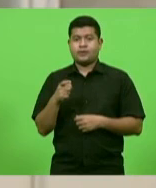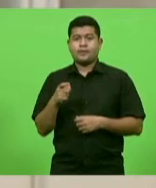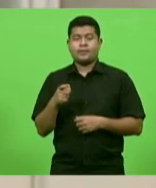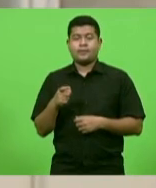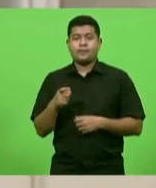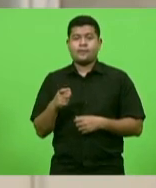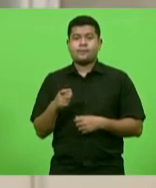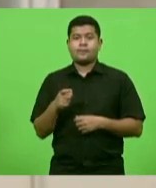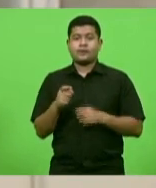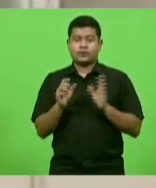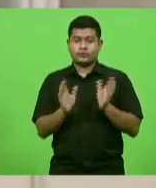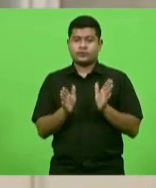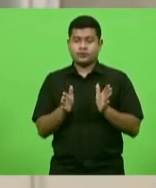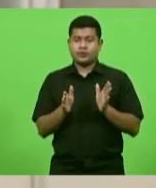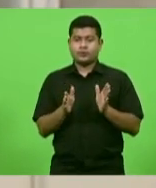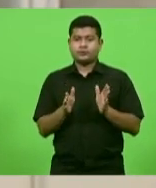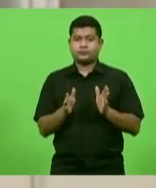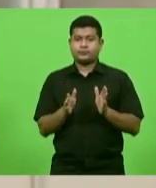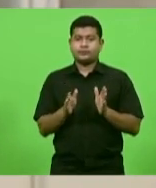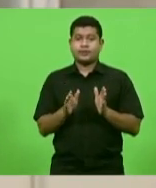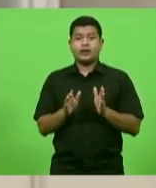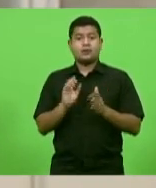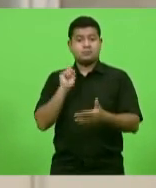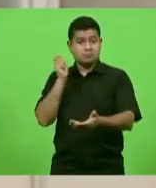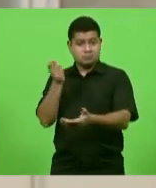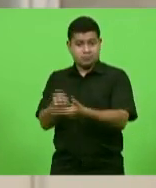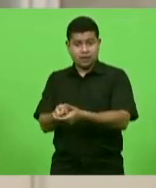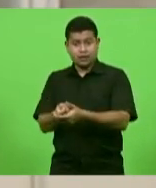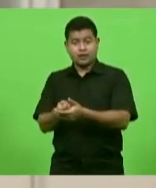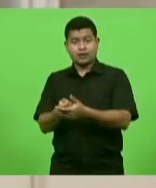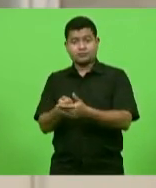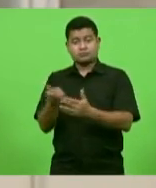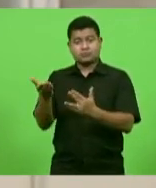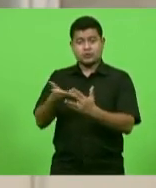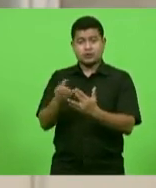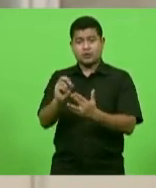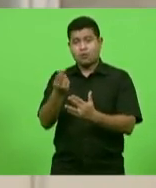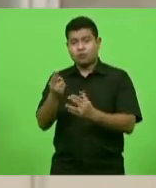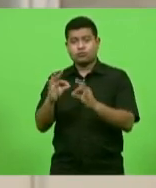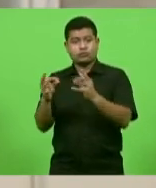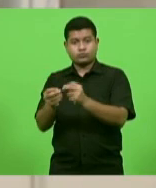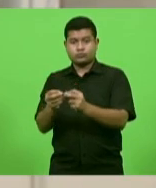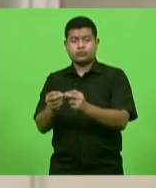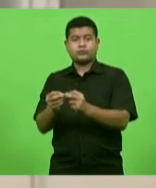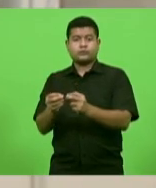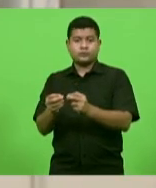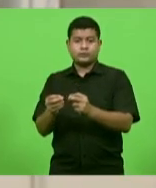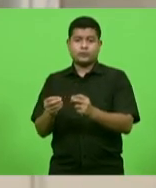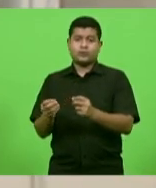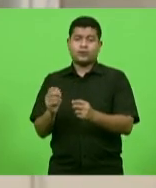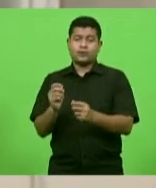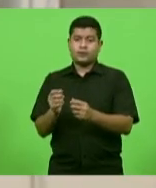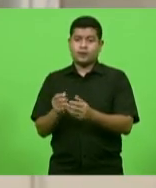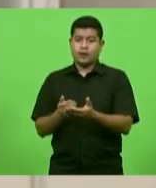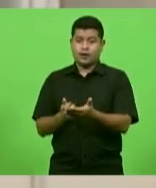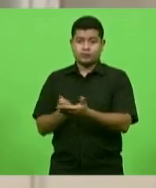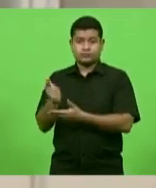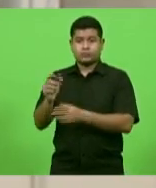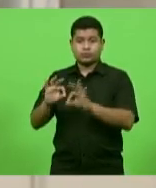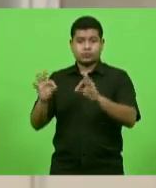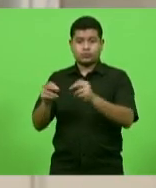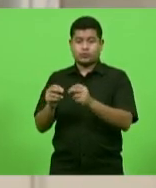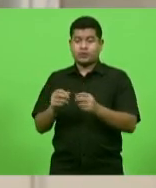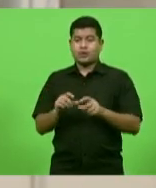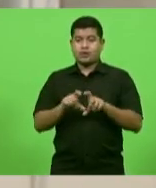há como já disse antecipar parcela totalmente pagar menos nos contratações e